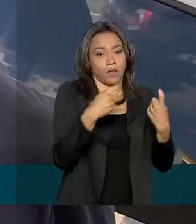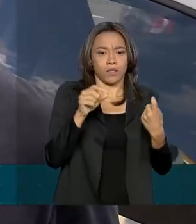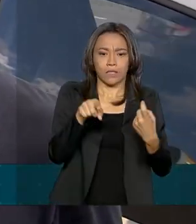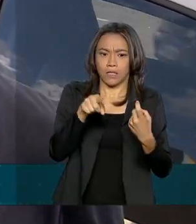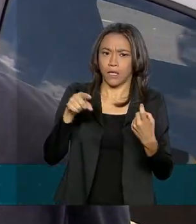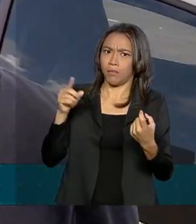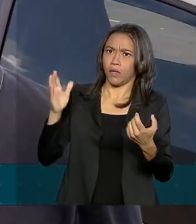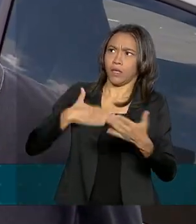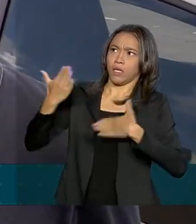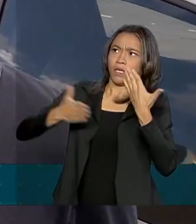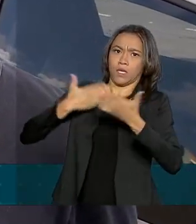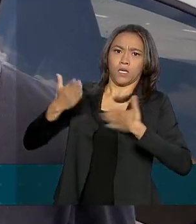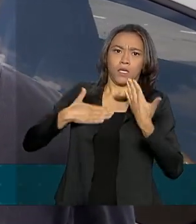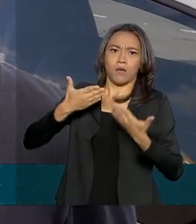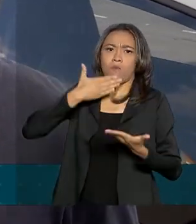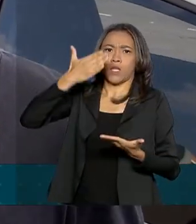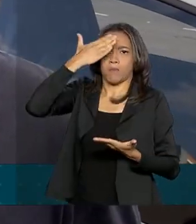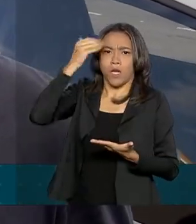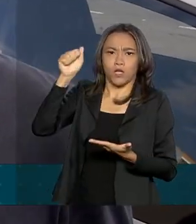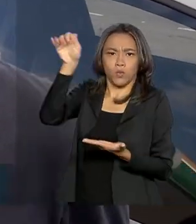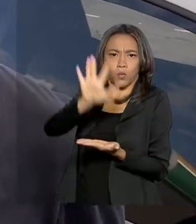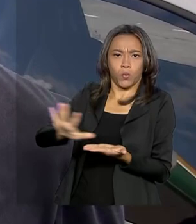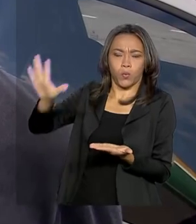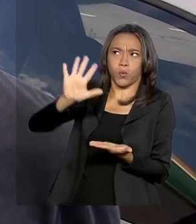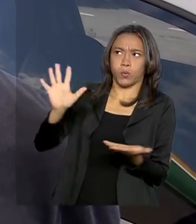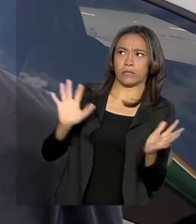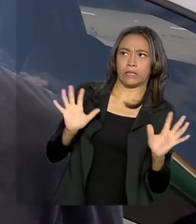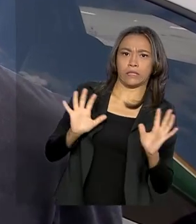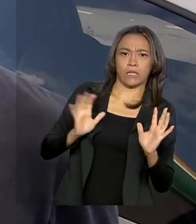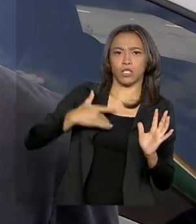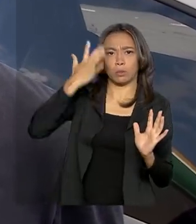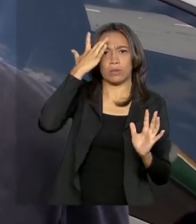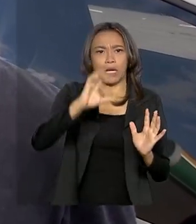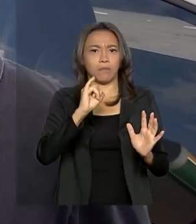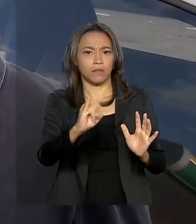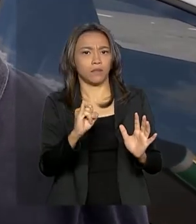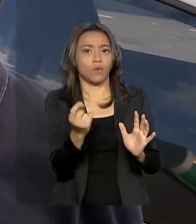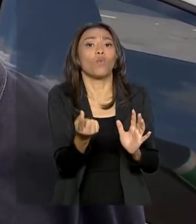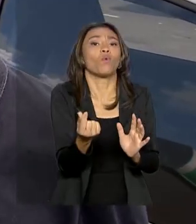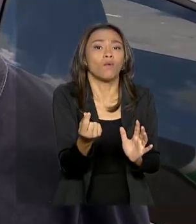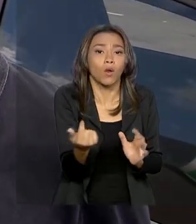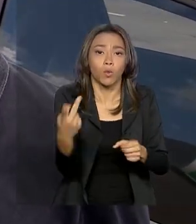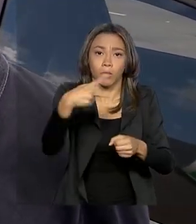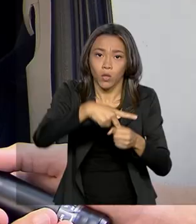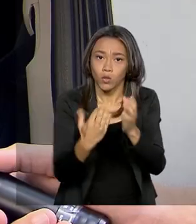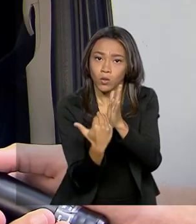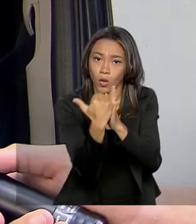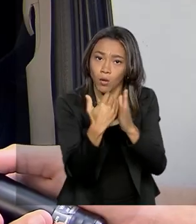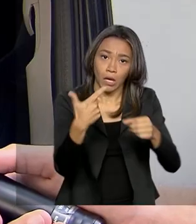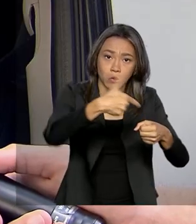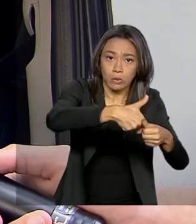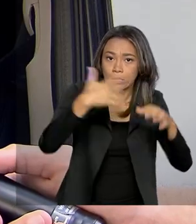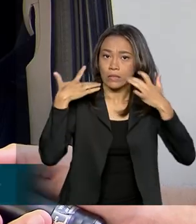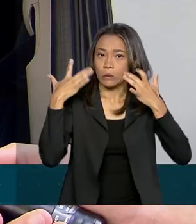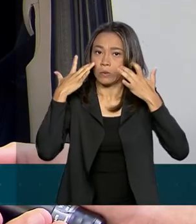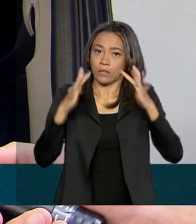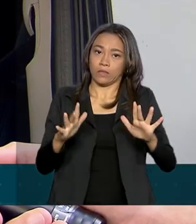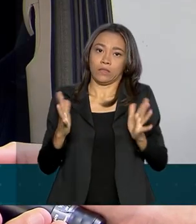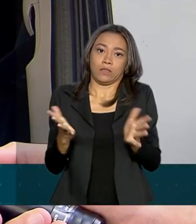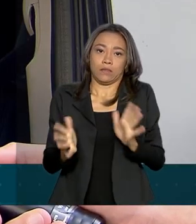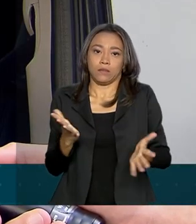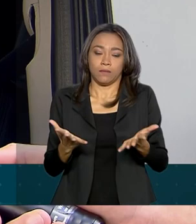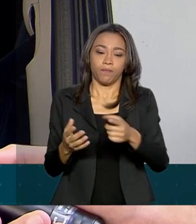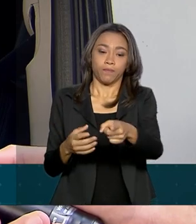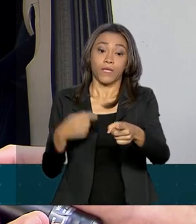é uma zona muito explosiva então a gente não sabe para onde pode o preço do petróleo e conseqüentemente da gasolina e isso preocupa bastante porque